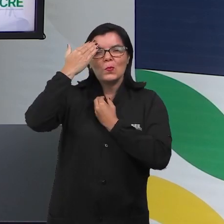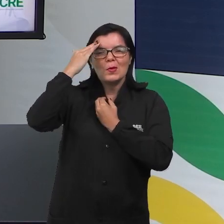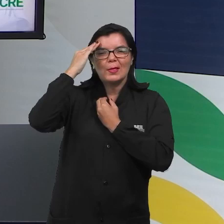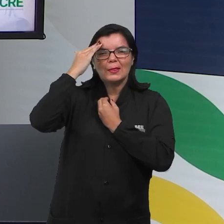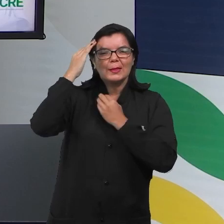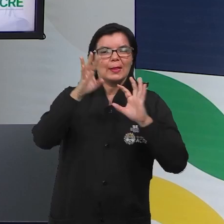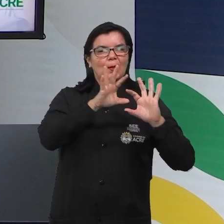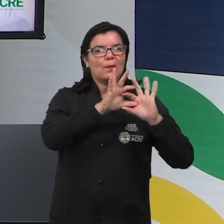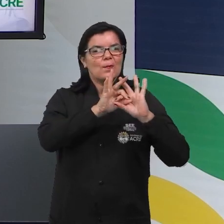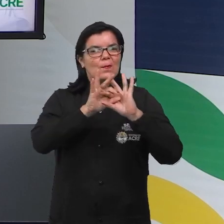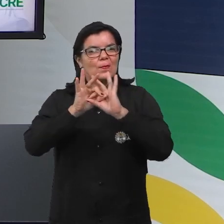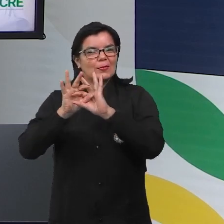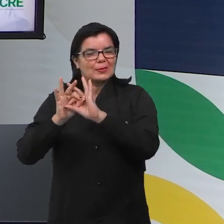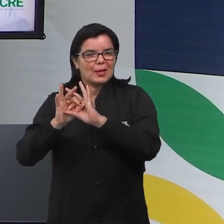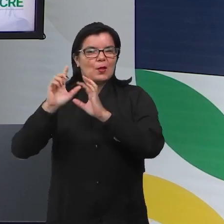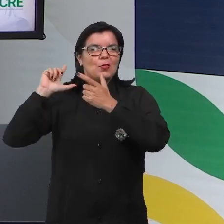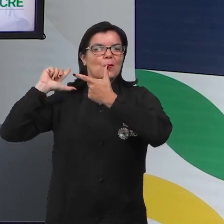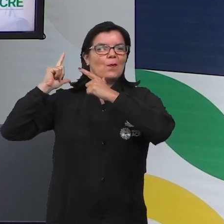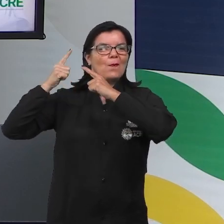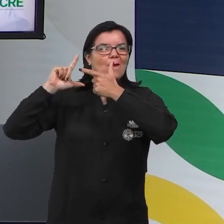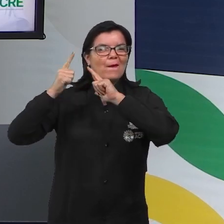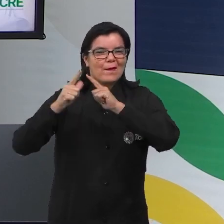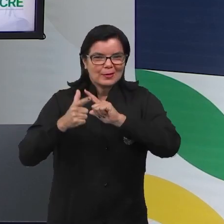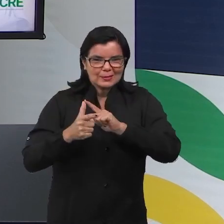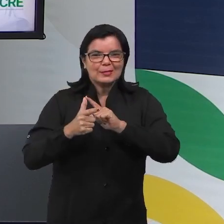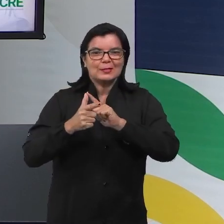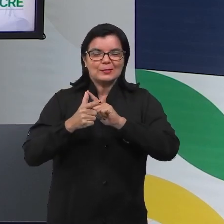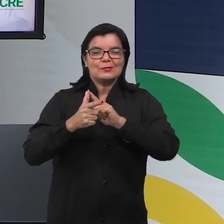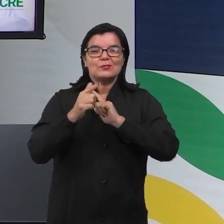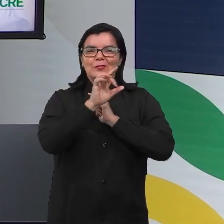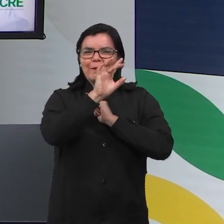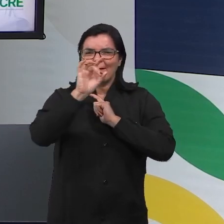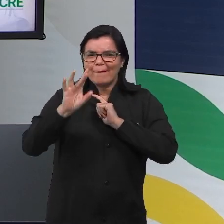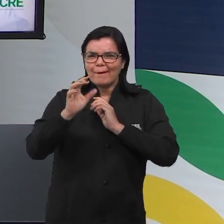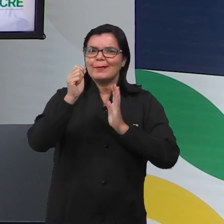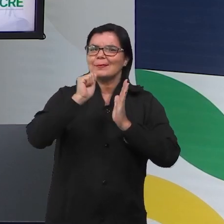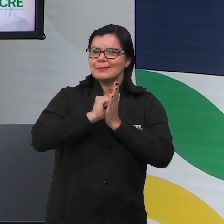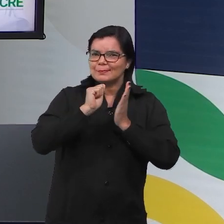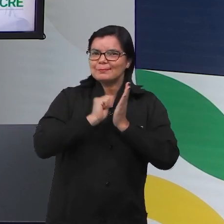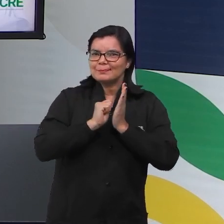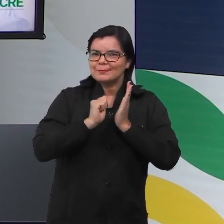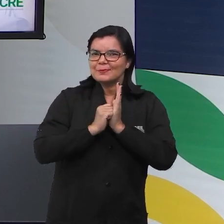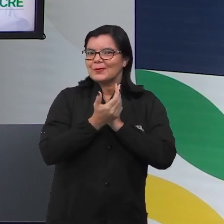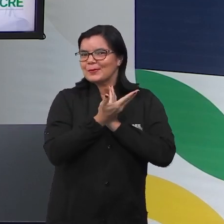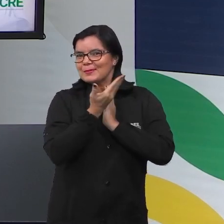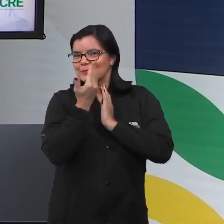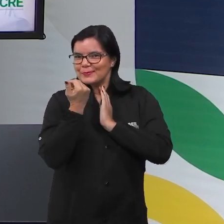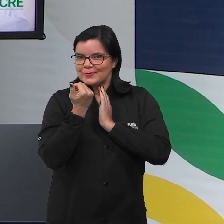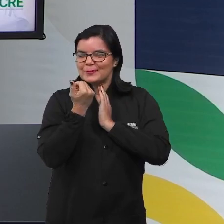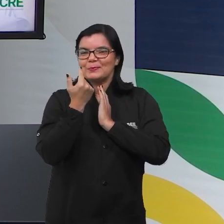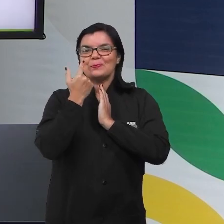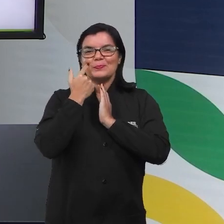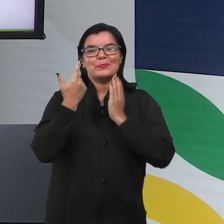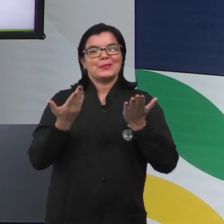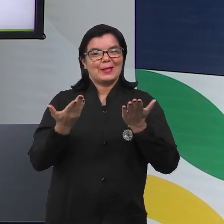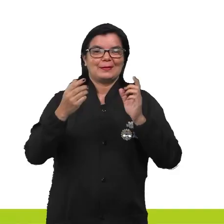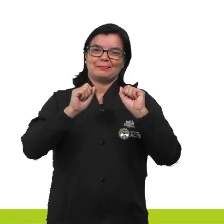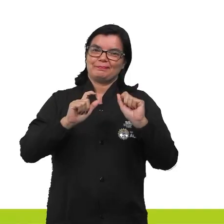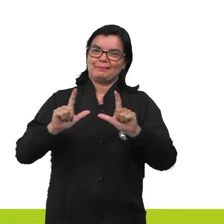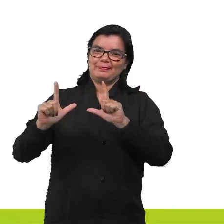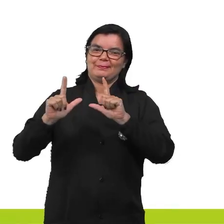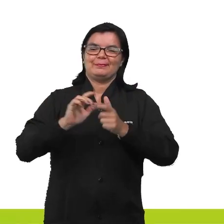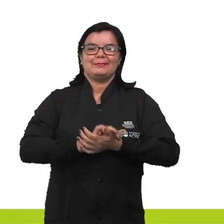o contexto histórico-social para cada produção que se tem? Não? Então vem comigo, me acompanha aí na